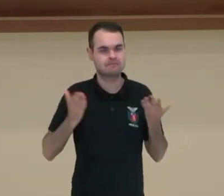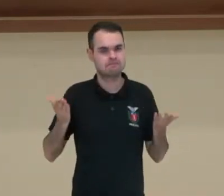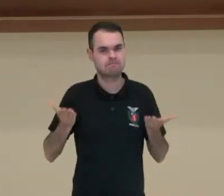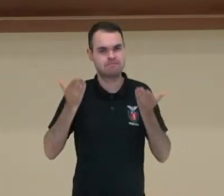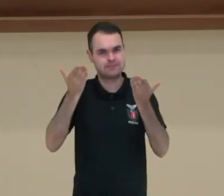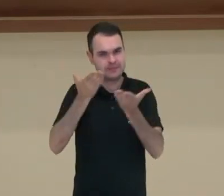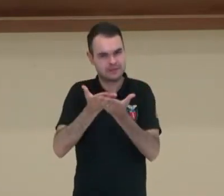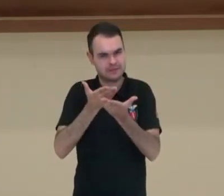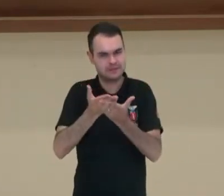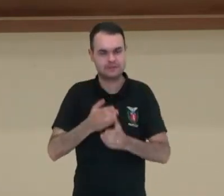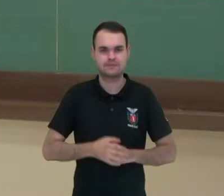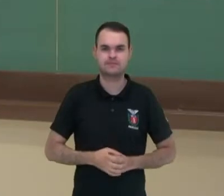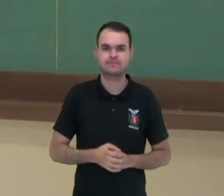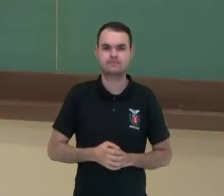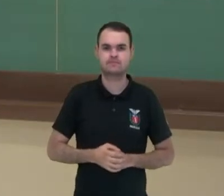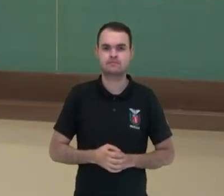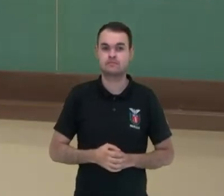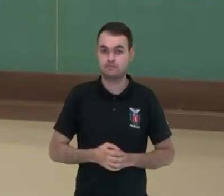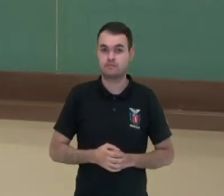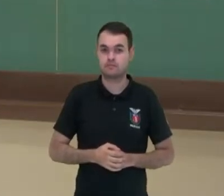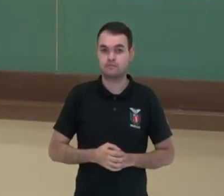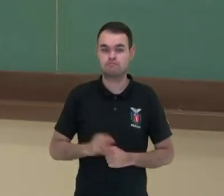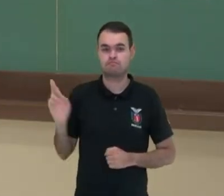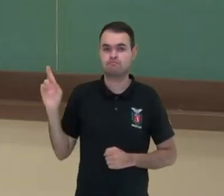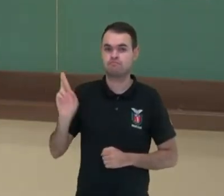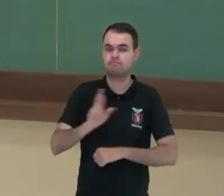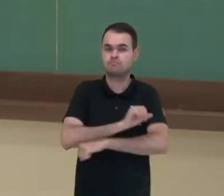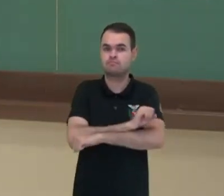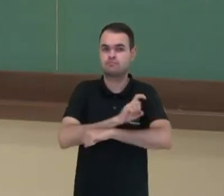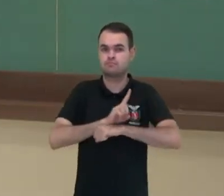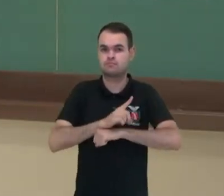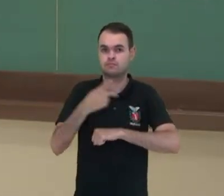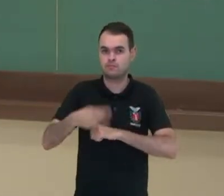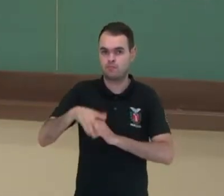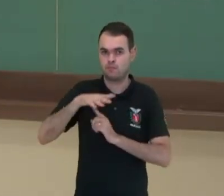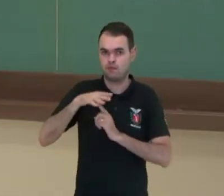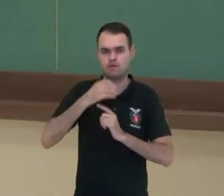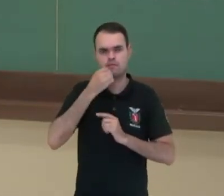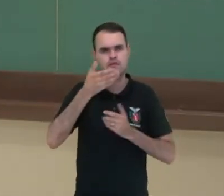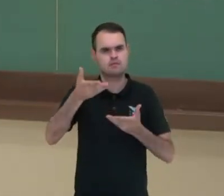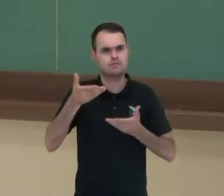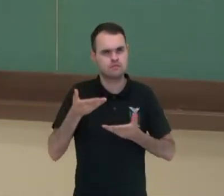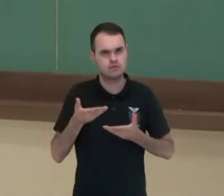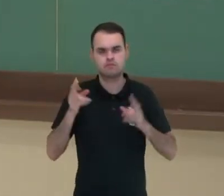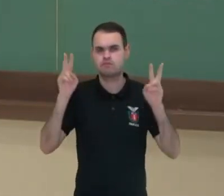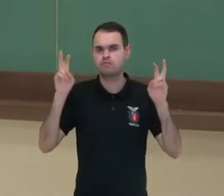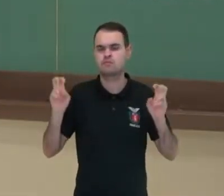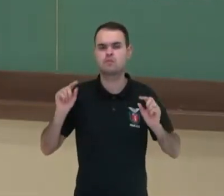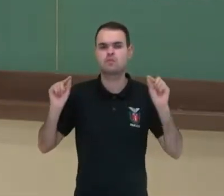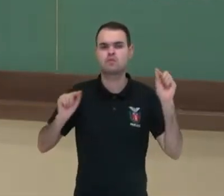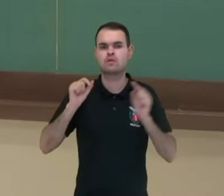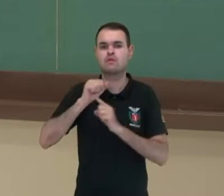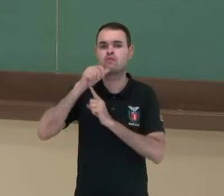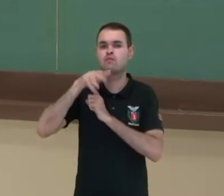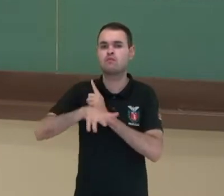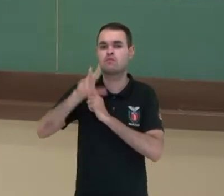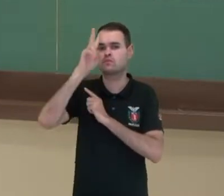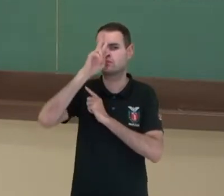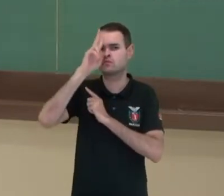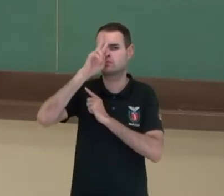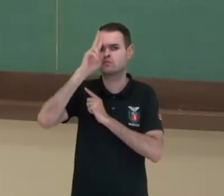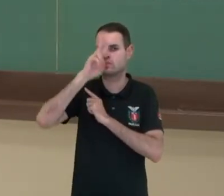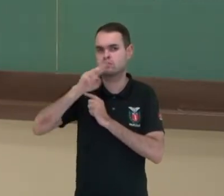Libras desta aula. Em nome da Secretaria da Educação do Estado do Paraná, sejam todos bem-vindos. O tema, fontes